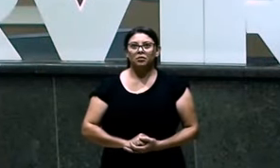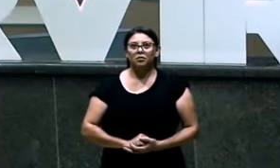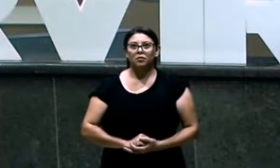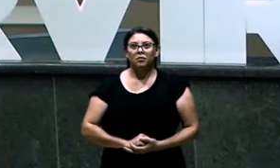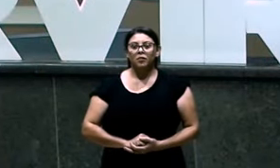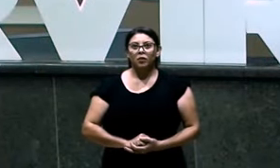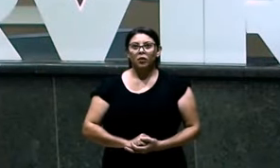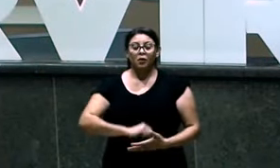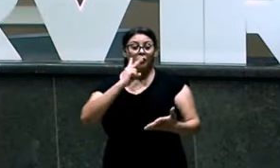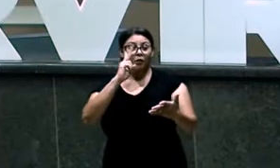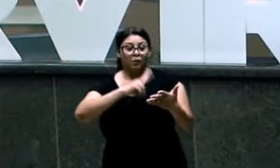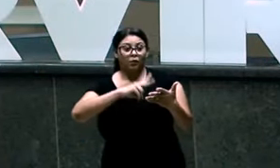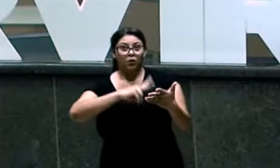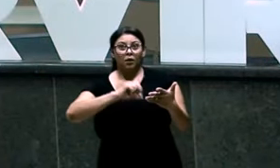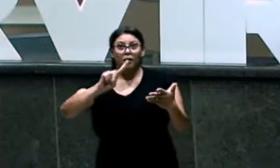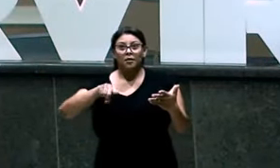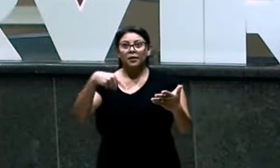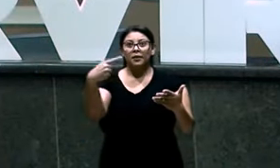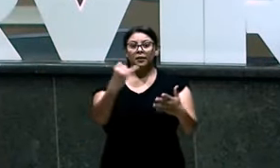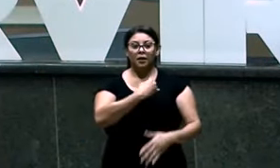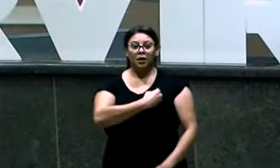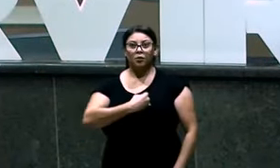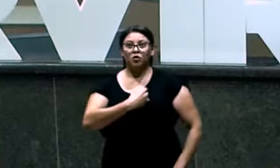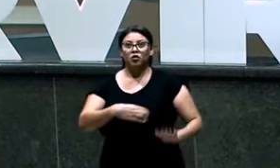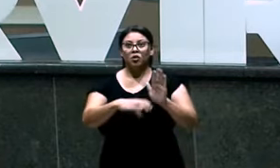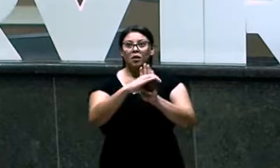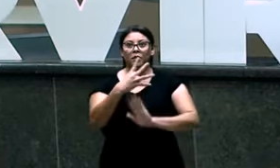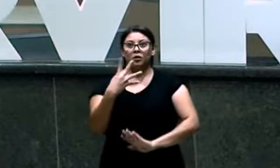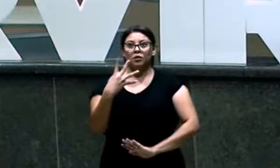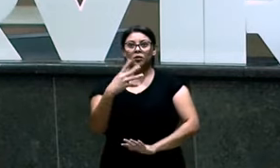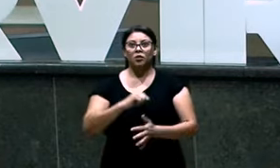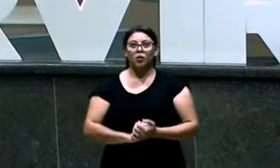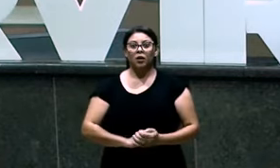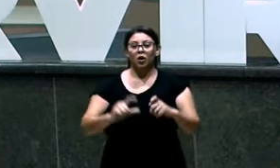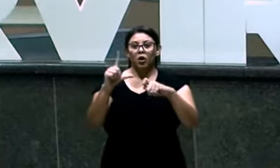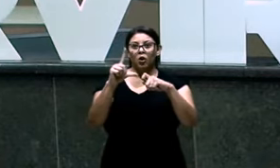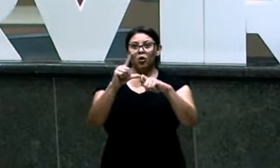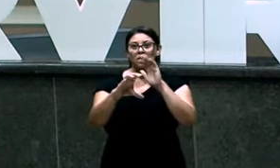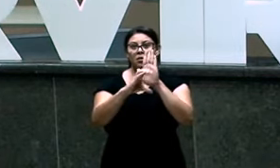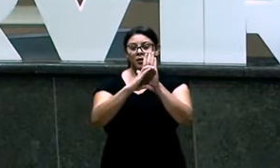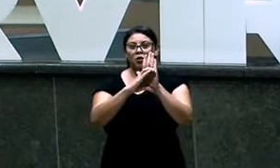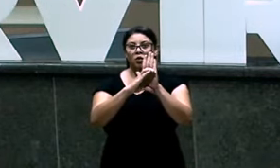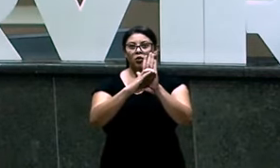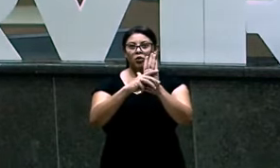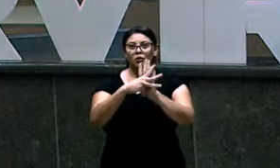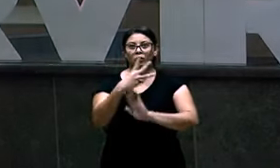ler o Evangelho a qual escreveu João, capítulo de número 4. Lucas, capítulo de número 3.